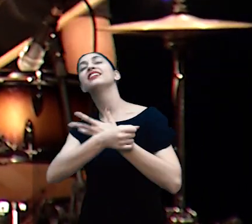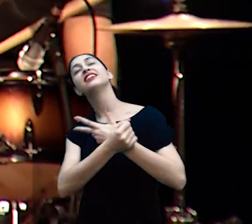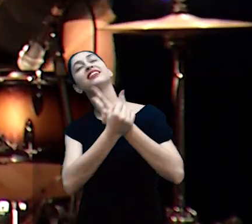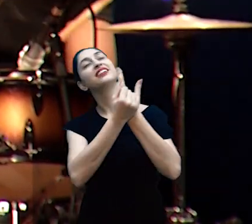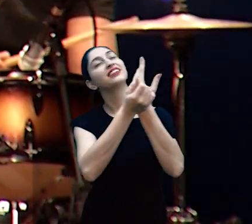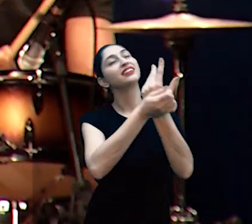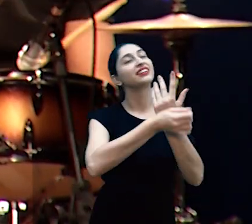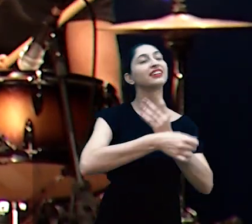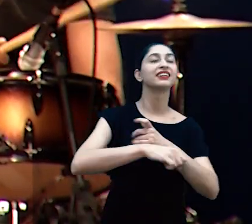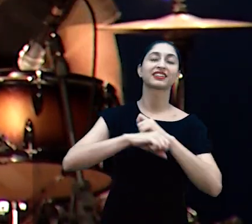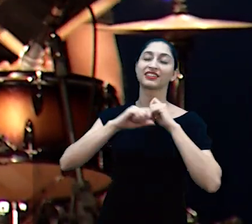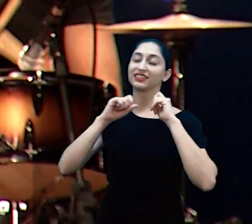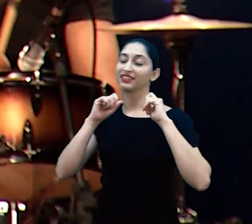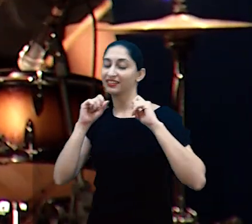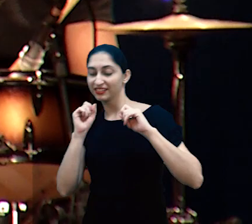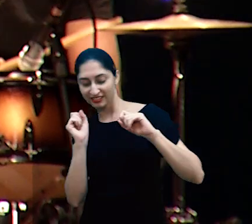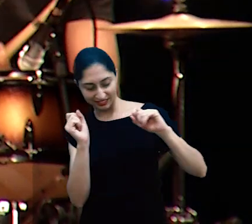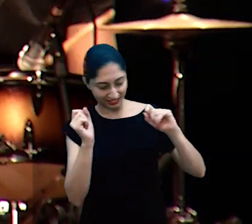acorda